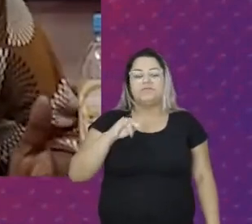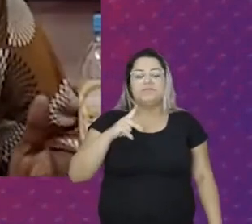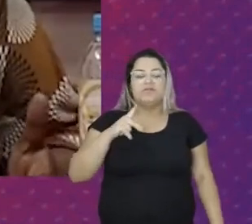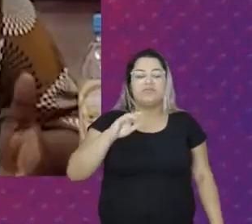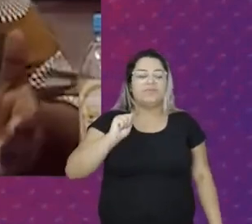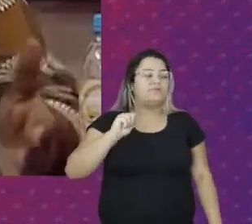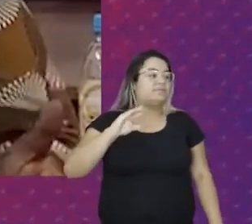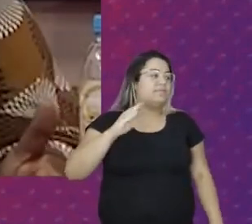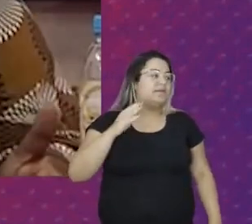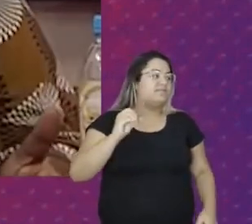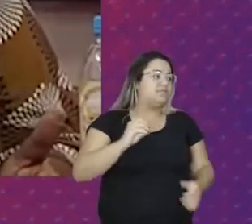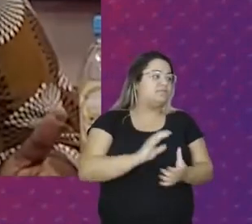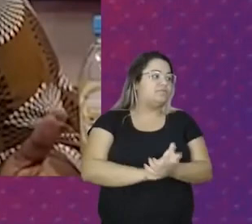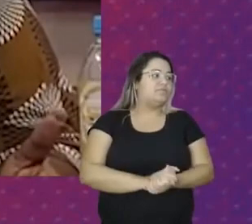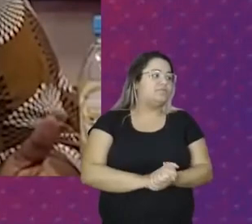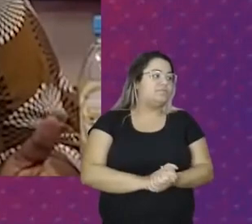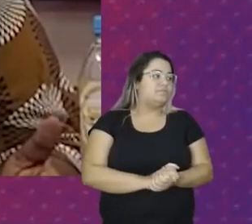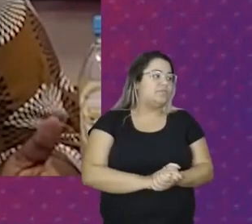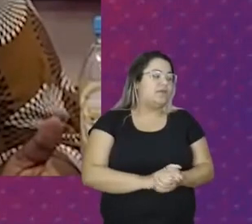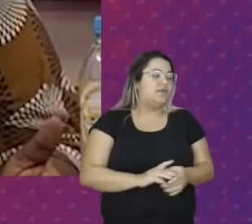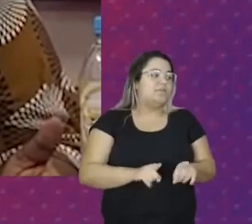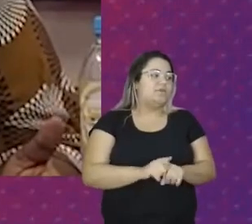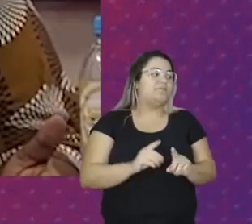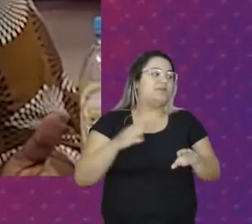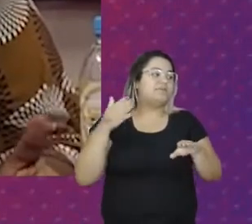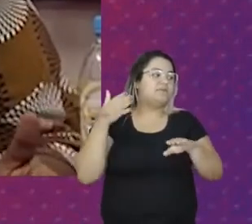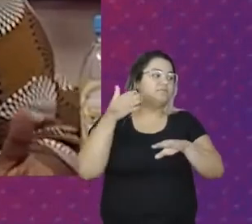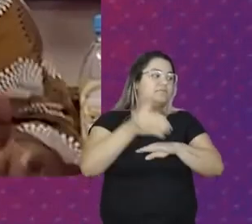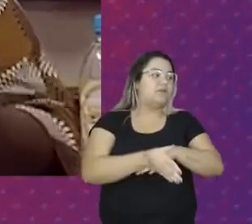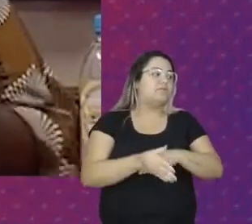população negra se não tiver acesso à educação.